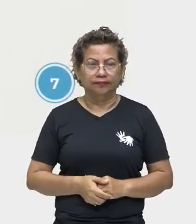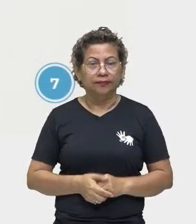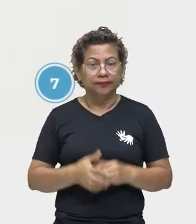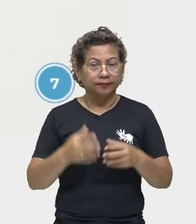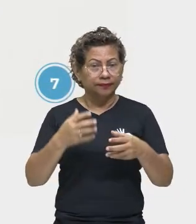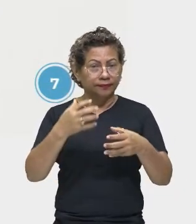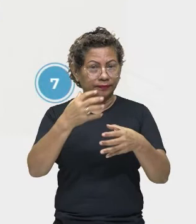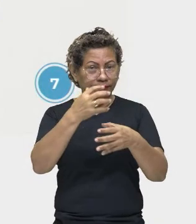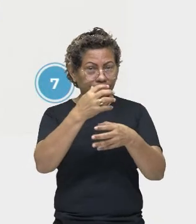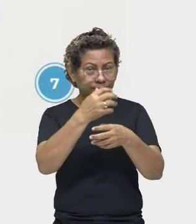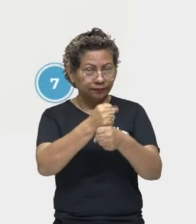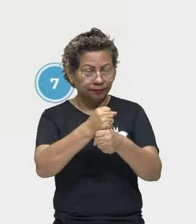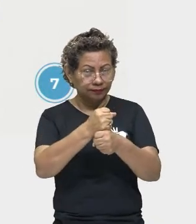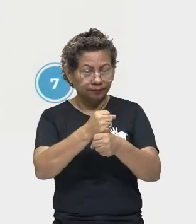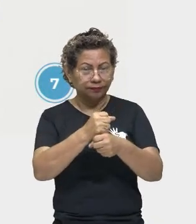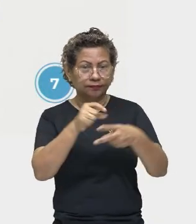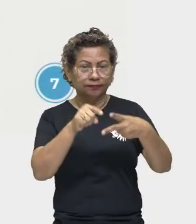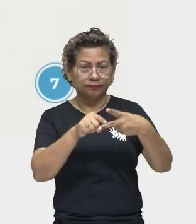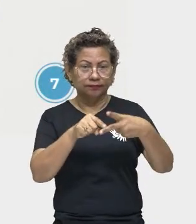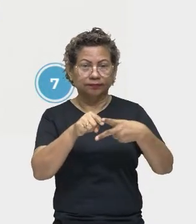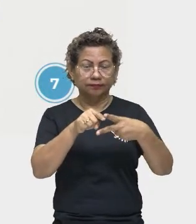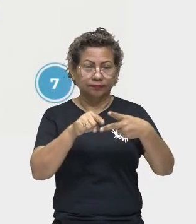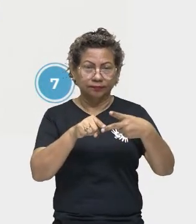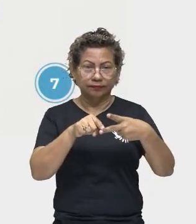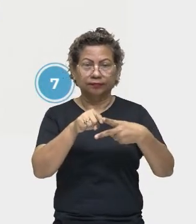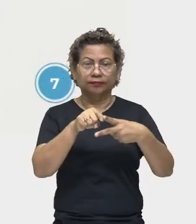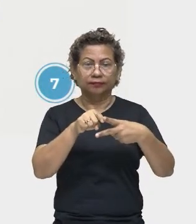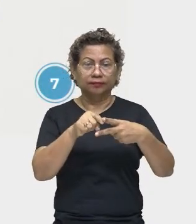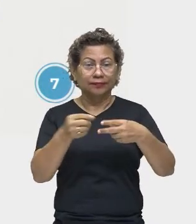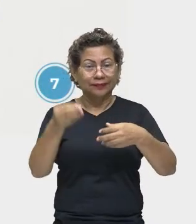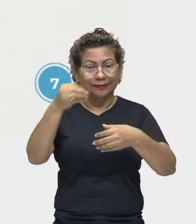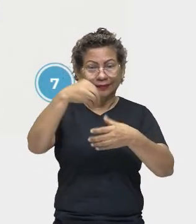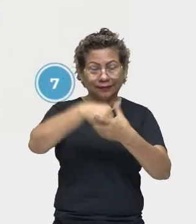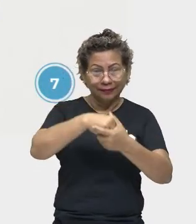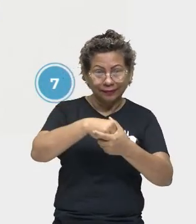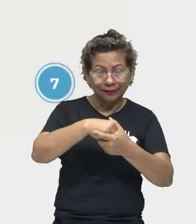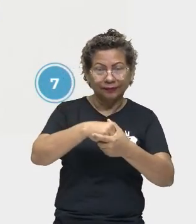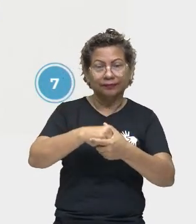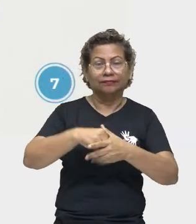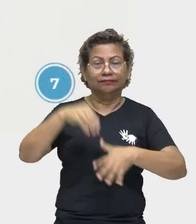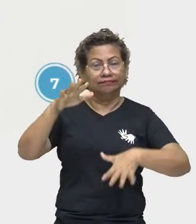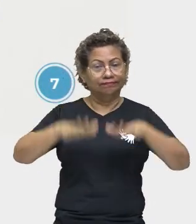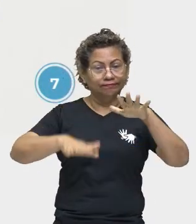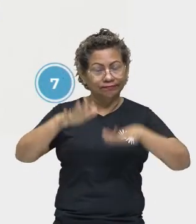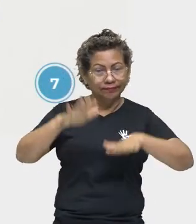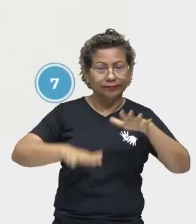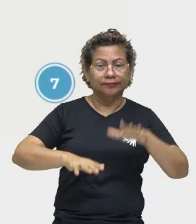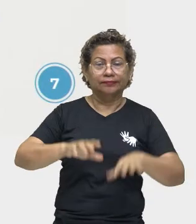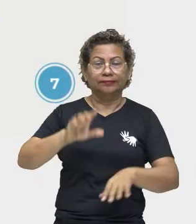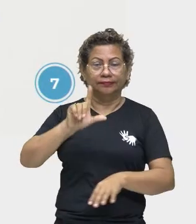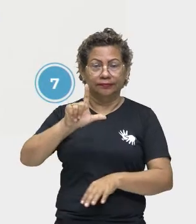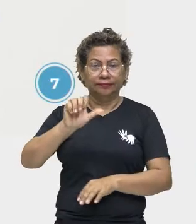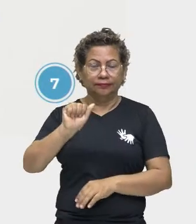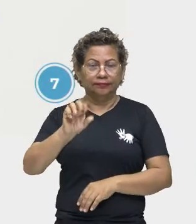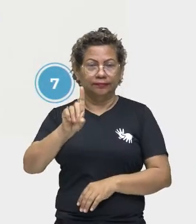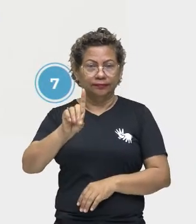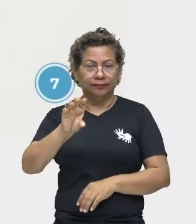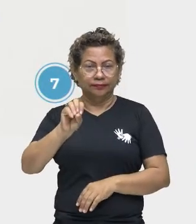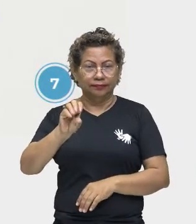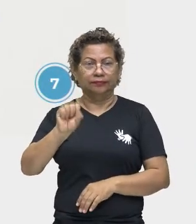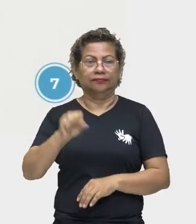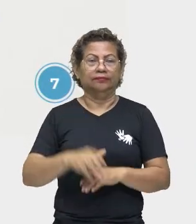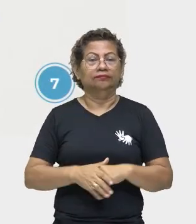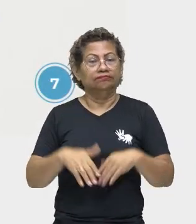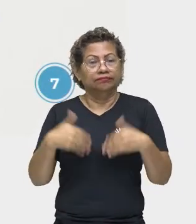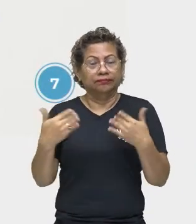A soma dos ângulos internos varia de polígono a polígono, dependendo de seu número de lados, naturalmente. Assim, desde